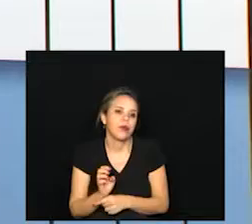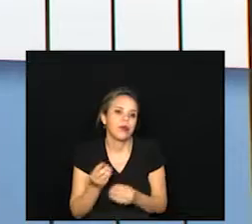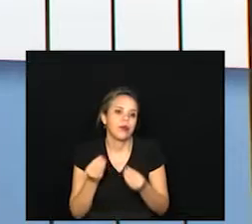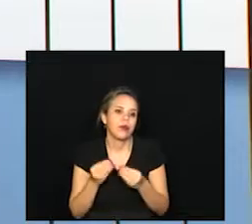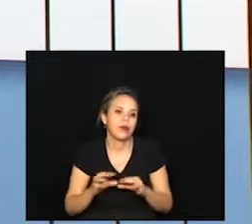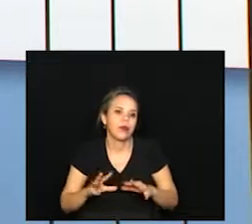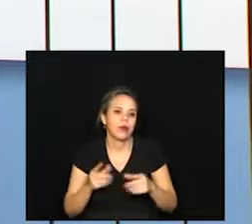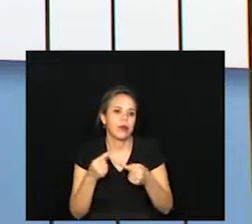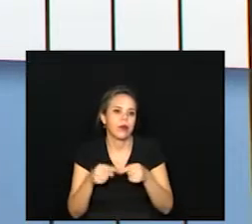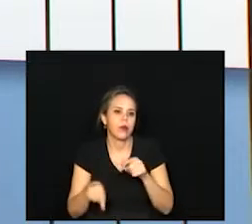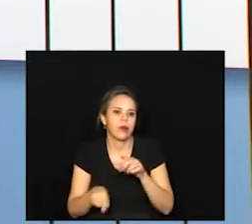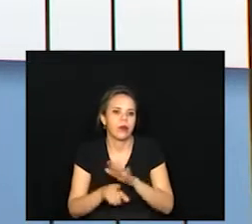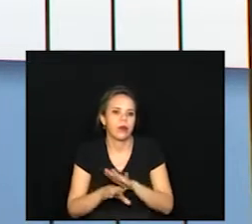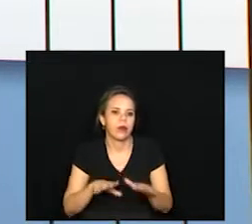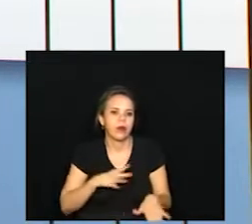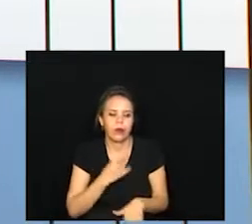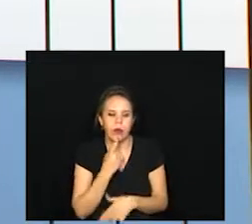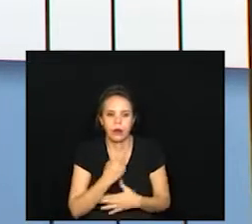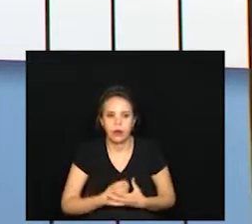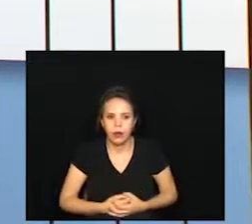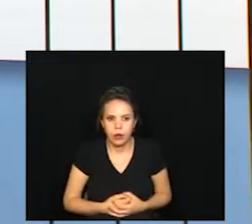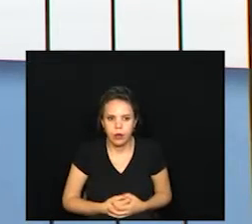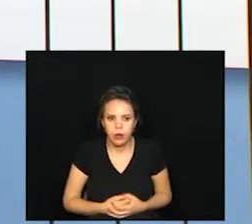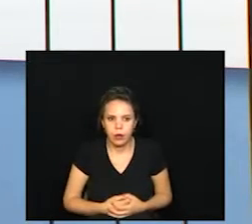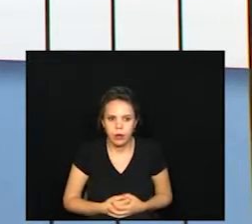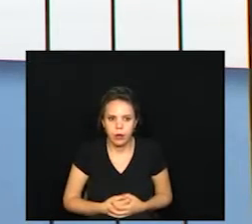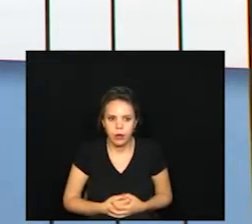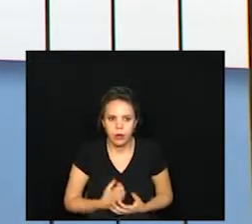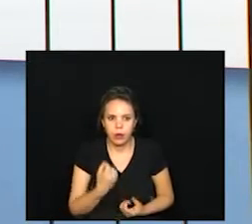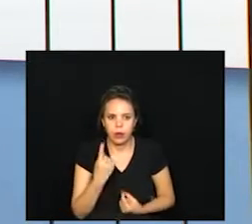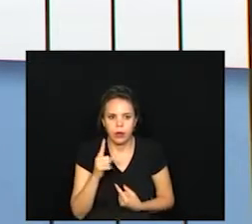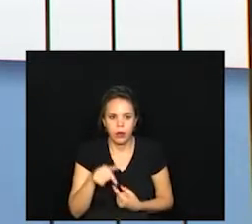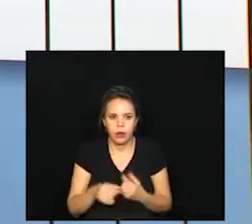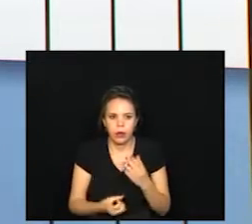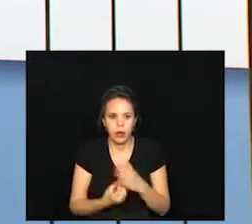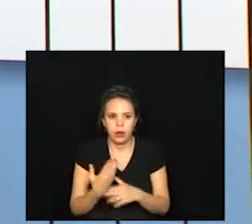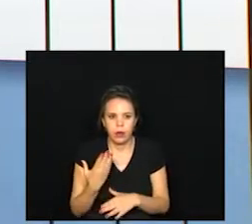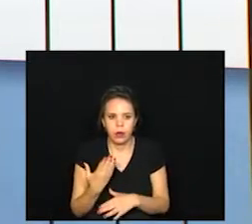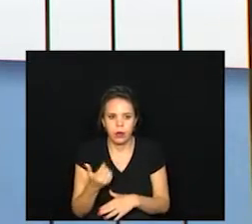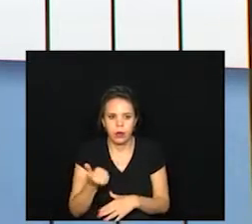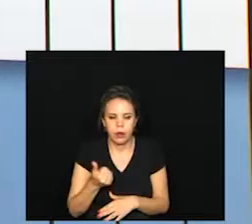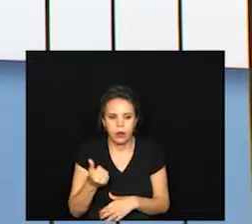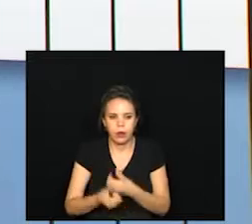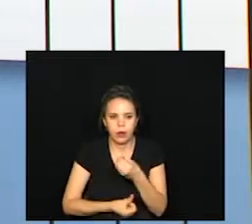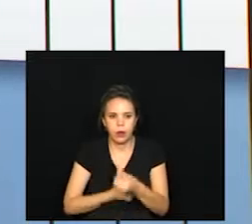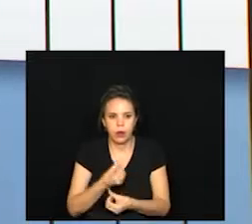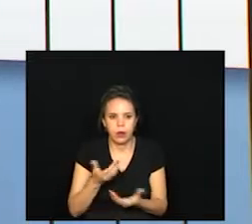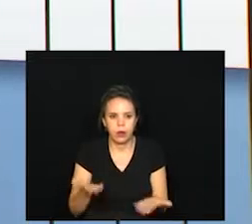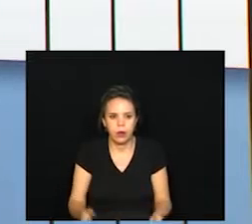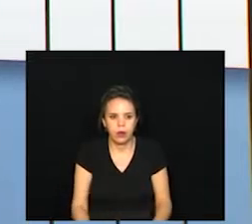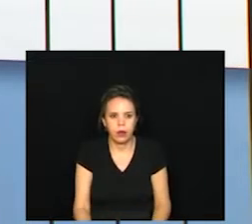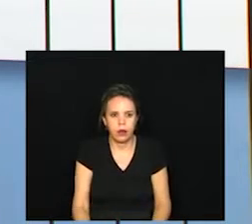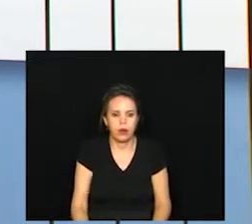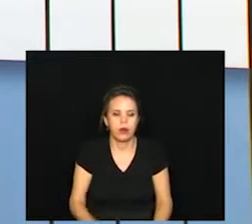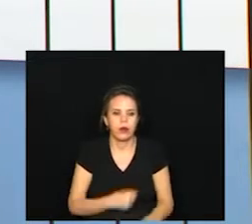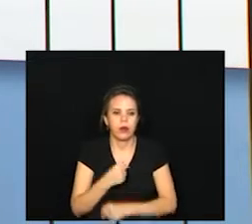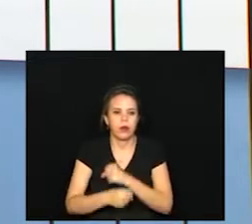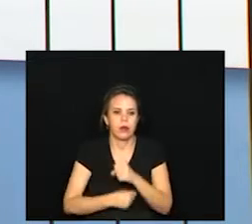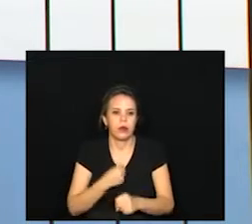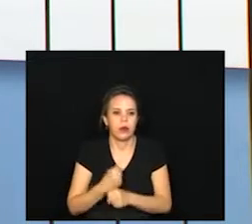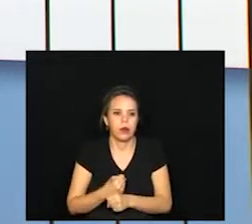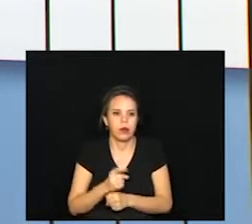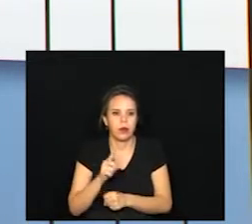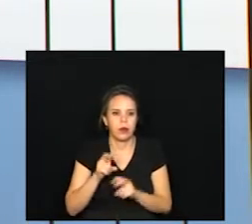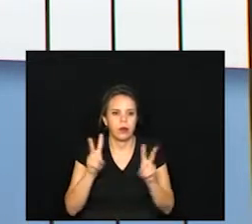afetam diretamente a cidade de Campinas. Uma delas, que foi criada no primeiro semestre do ano legislativo,